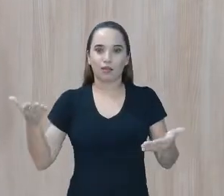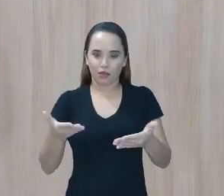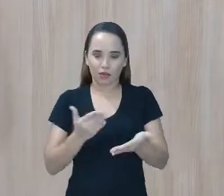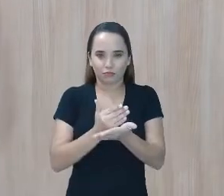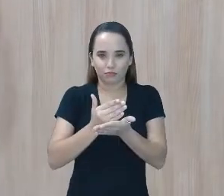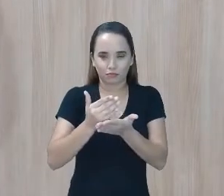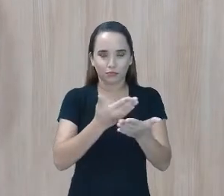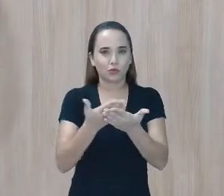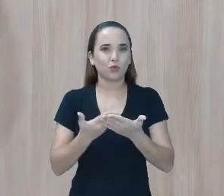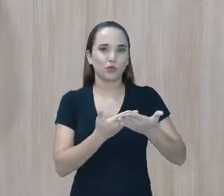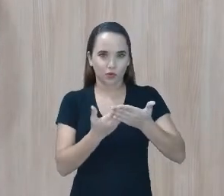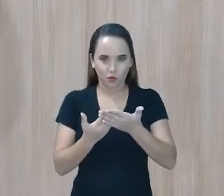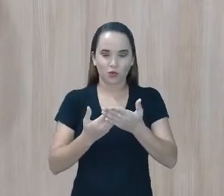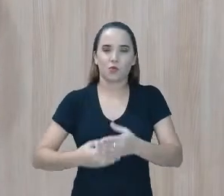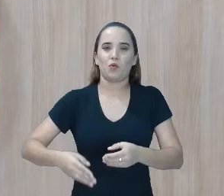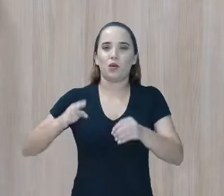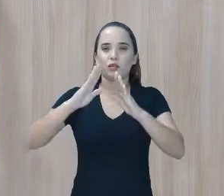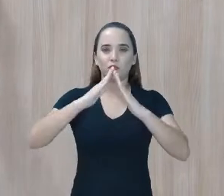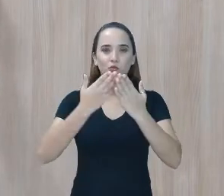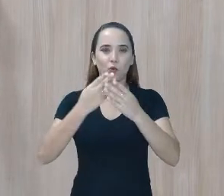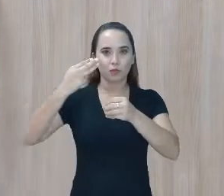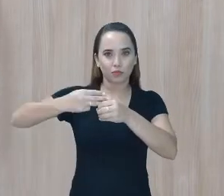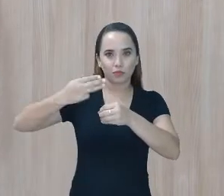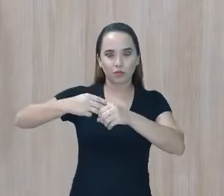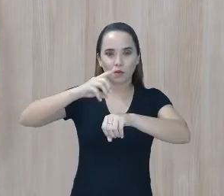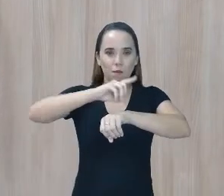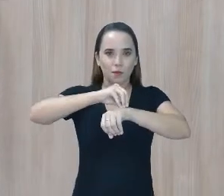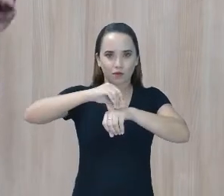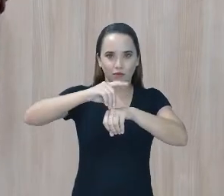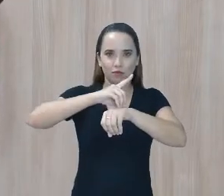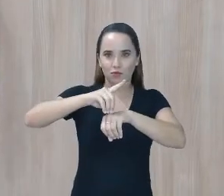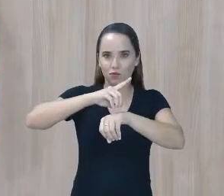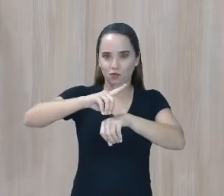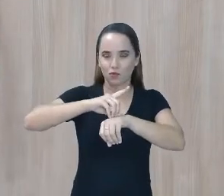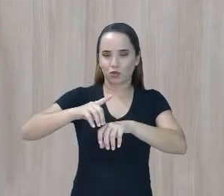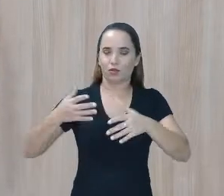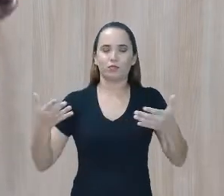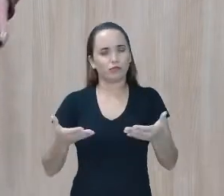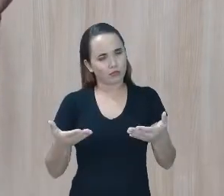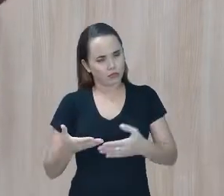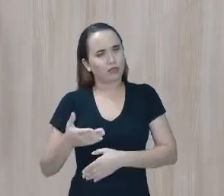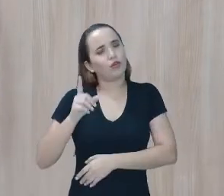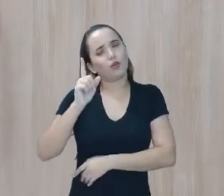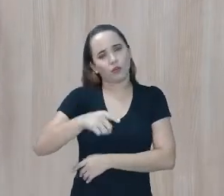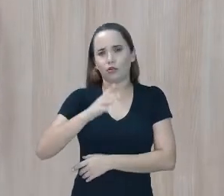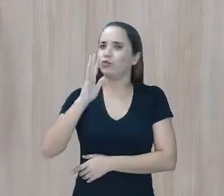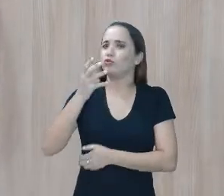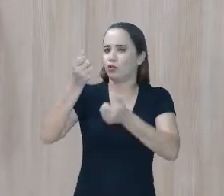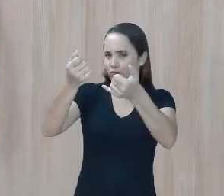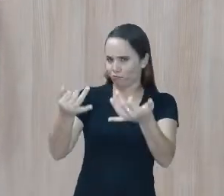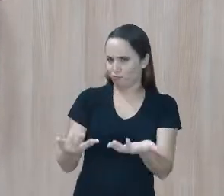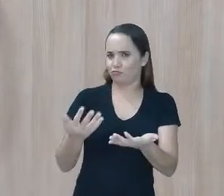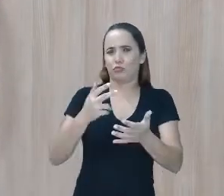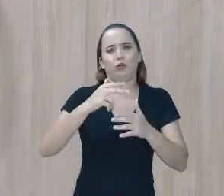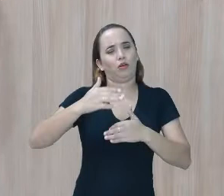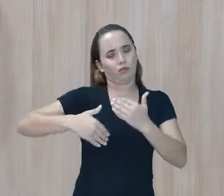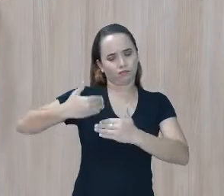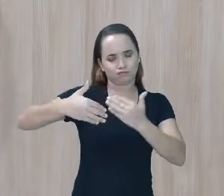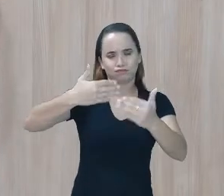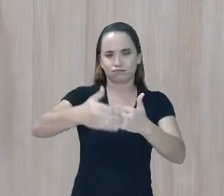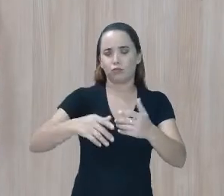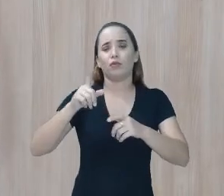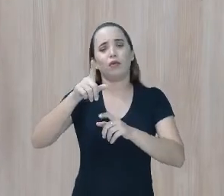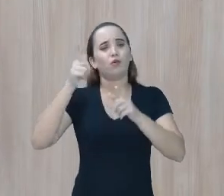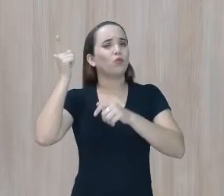Municipal para Aulas Digitais do Recife, né? E lembrando que essa aula digital, um formato digital que a gente já falou em diversos momentos, né? Assistindo